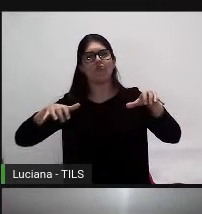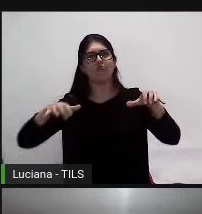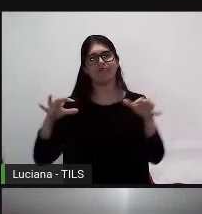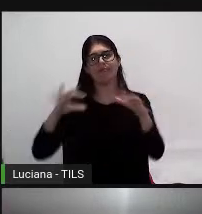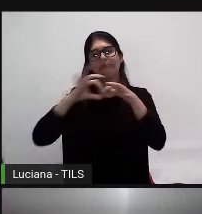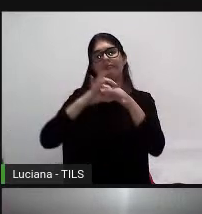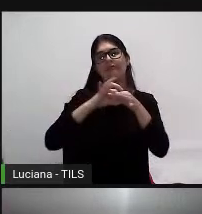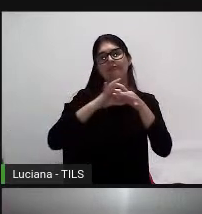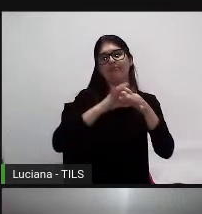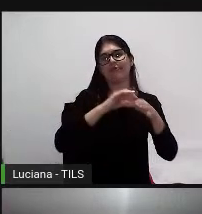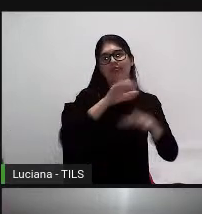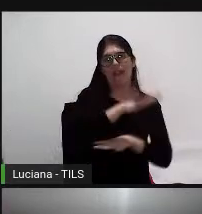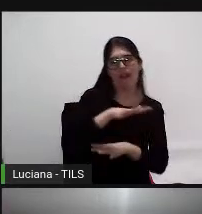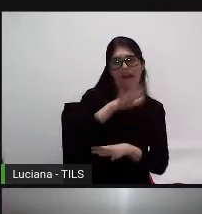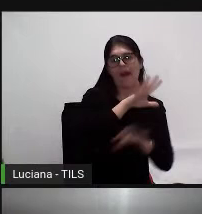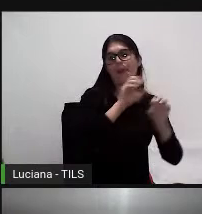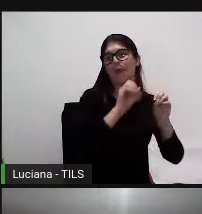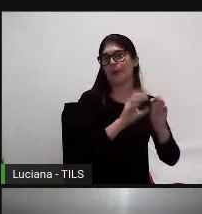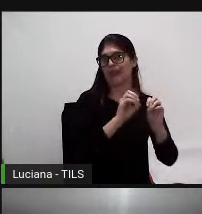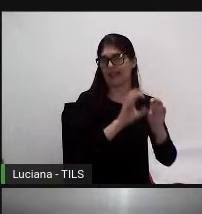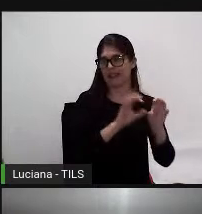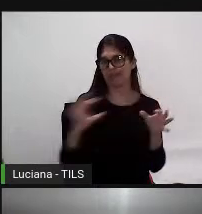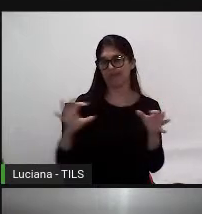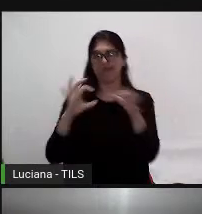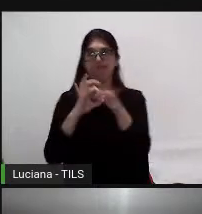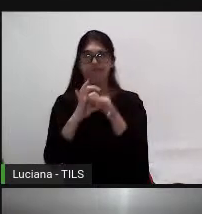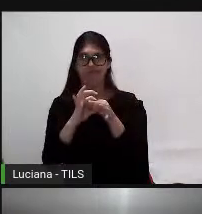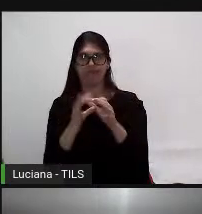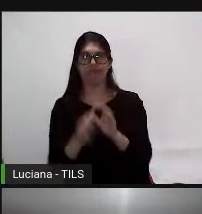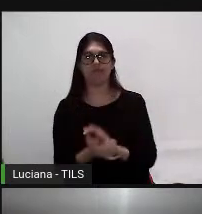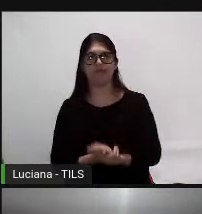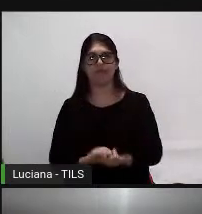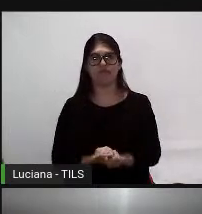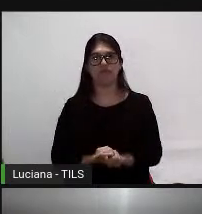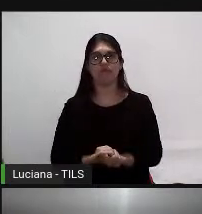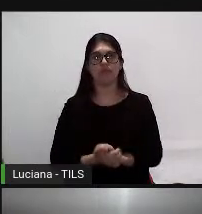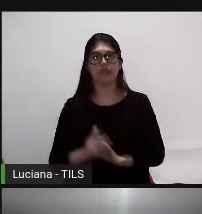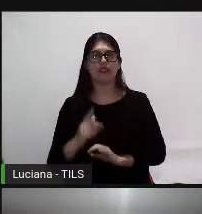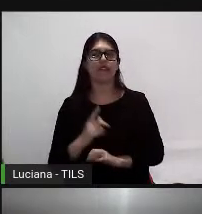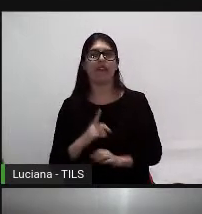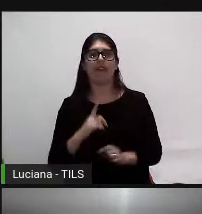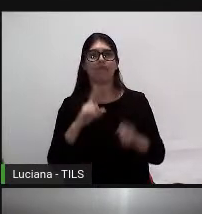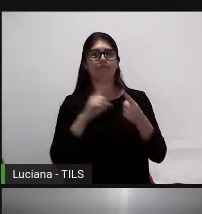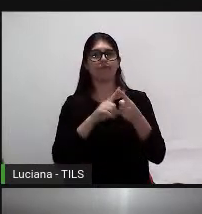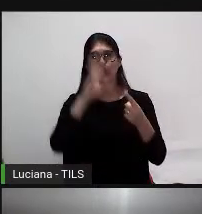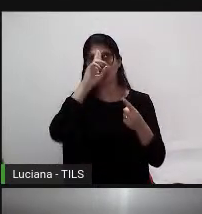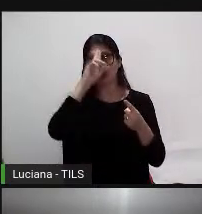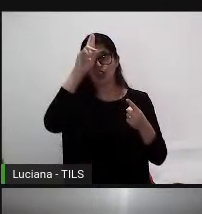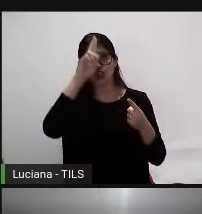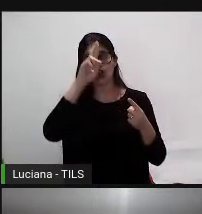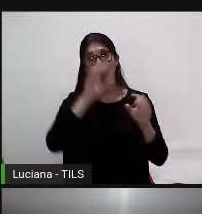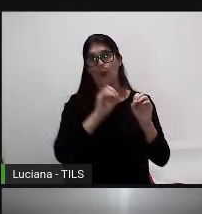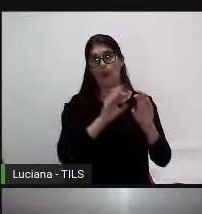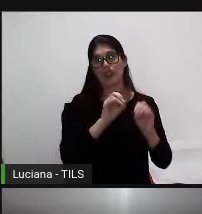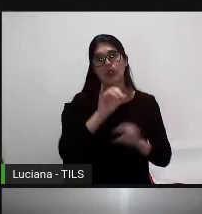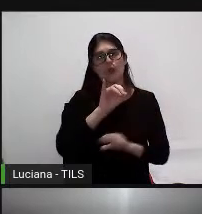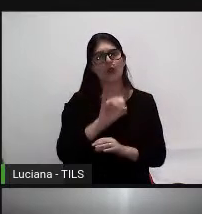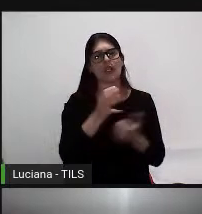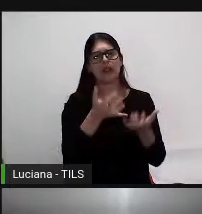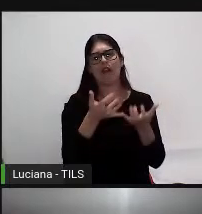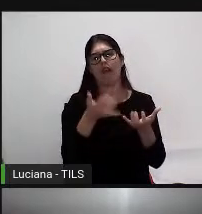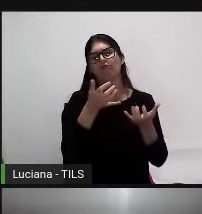grande setor do ensino aí, né? Então, a direção de ensino precisarem alguma questão mais ampla,